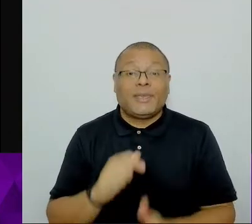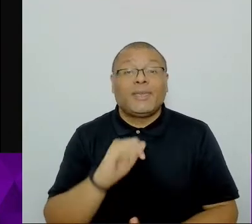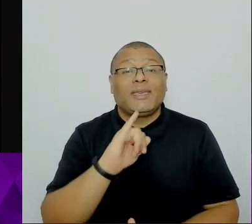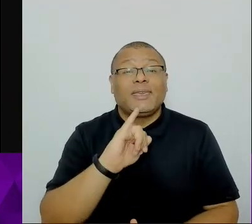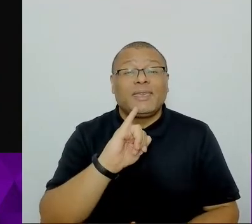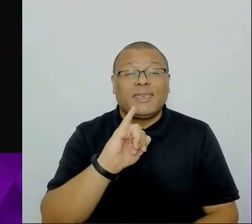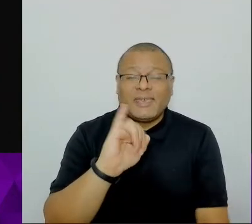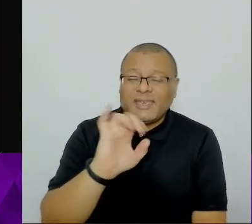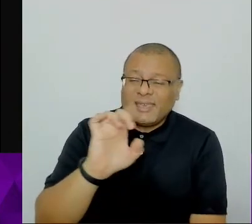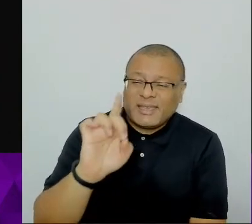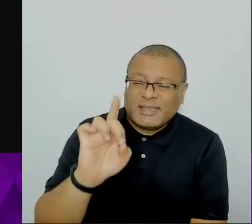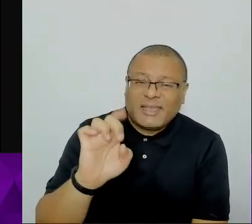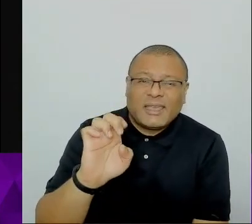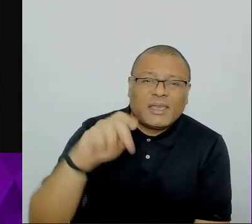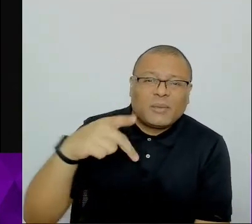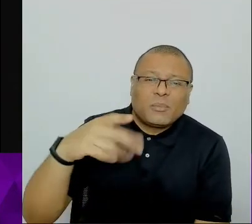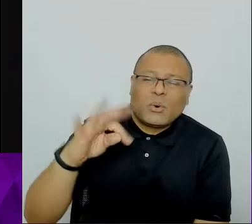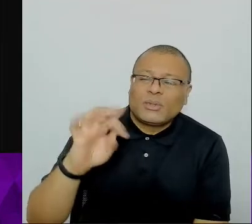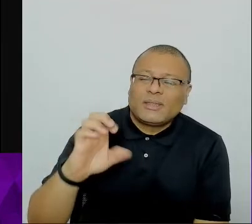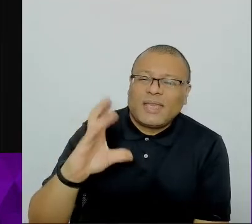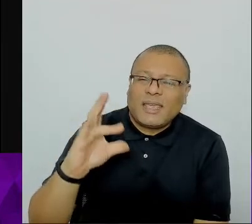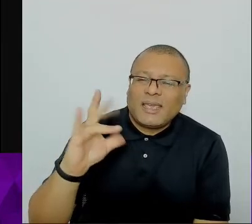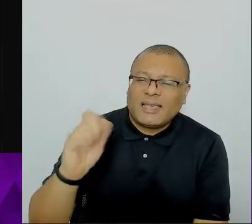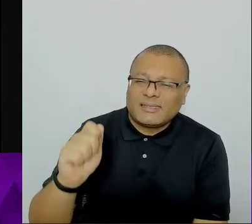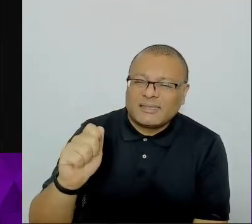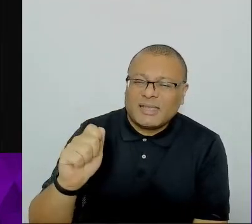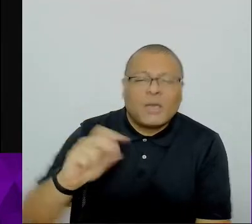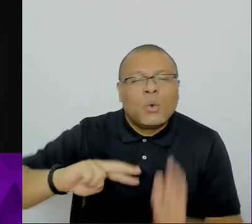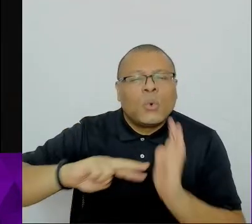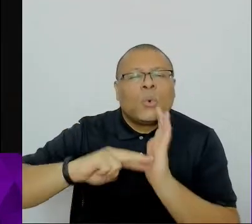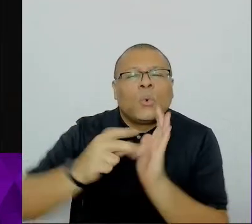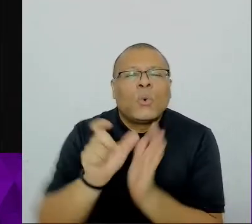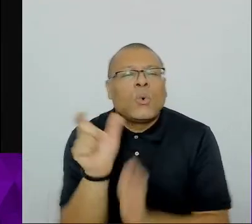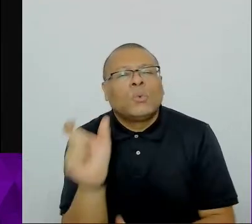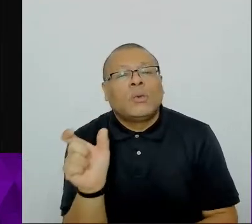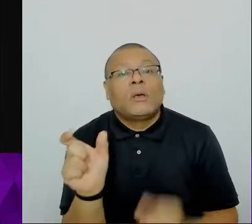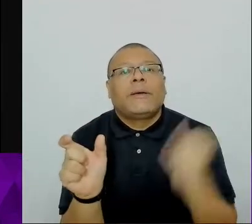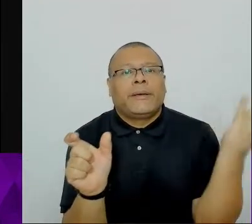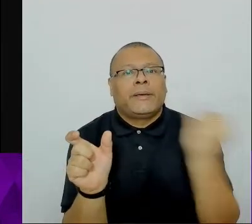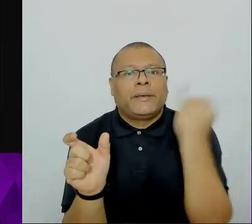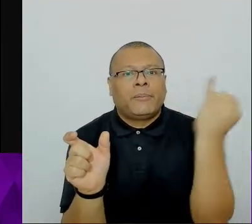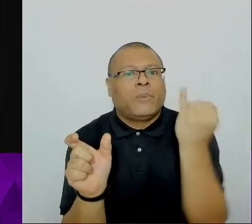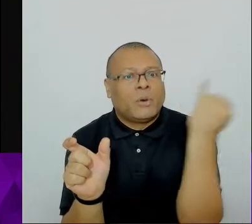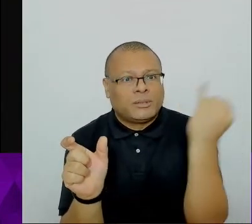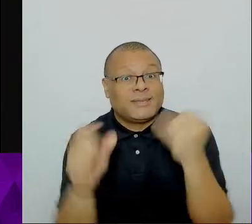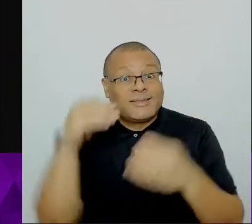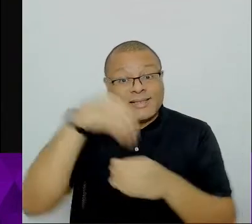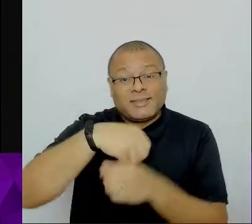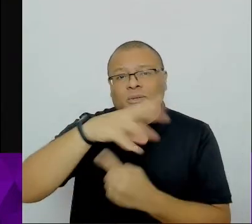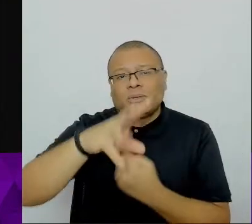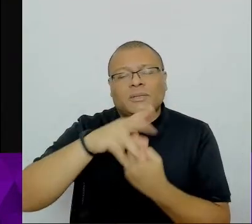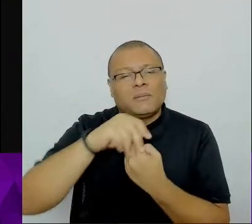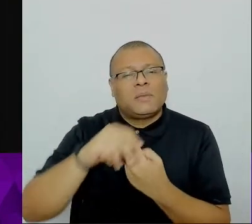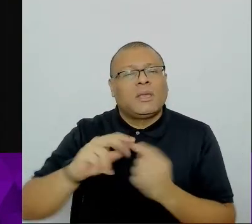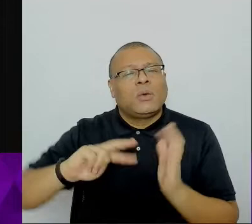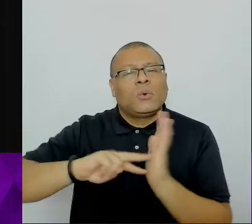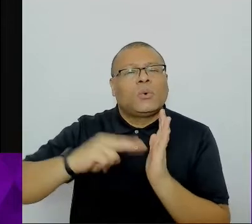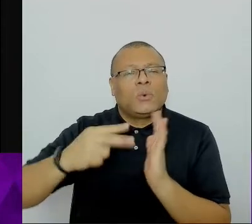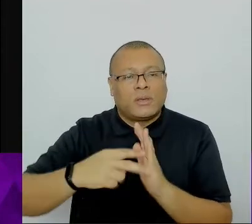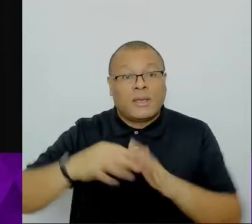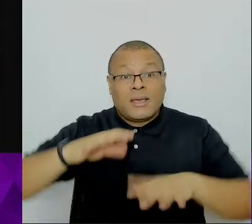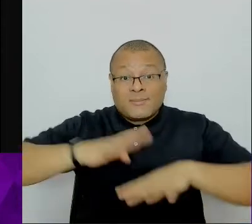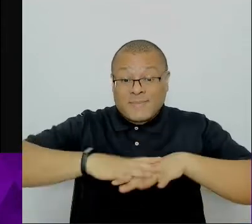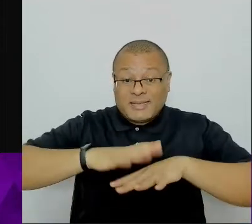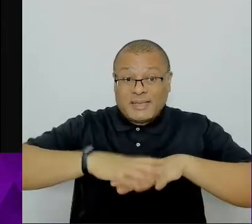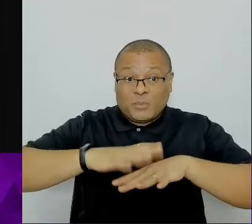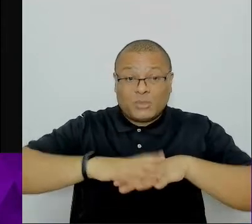é idempotência, né? Eu nem falei que a gente ia falar sobre isso, mas é um tema muito importante dentro de APIs. Em matemática,